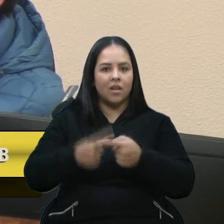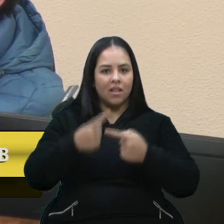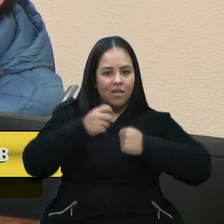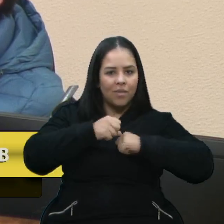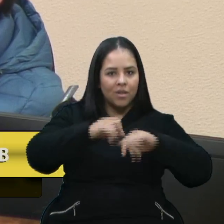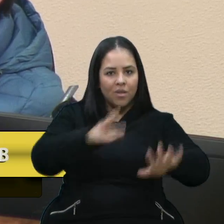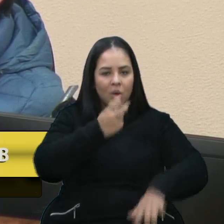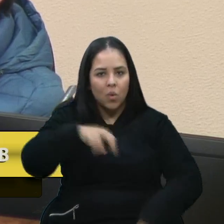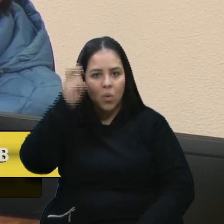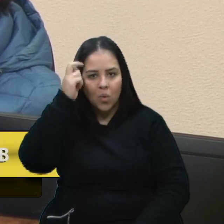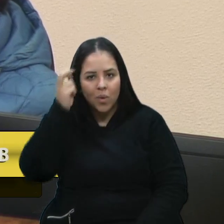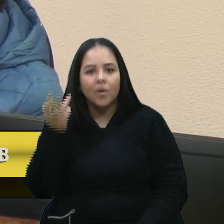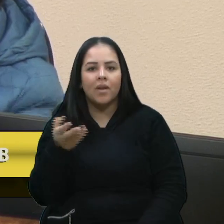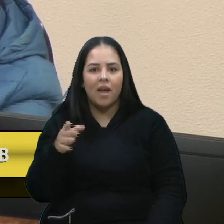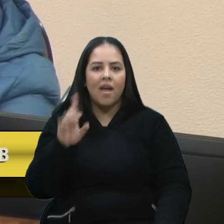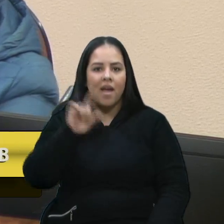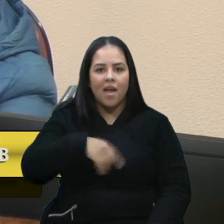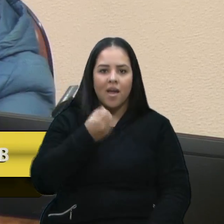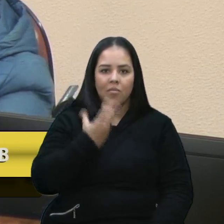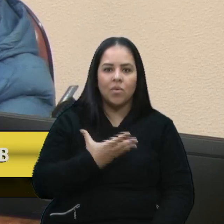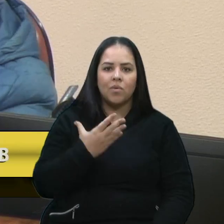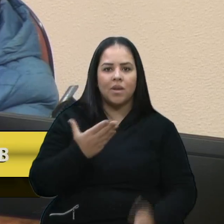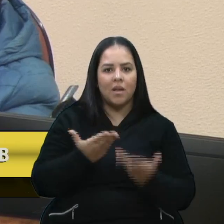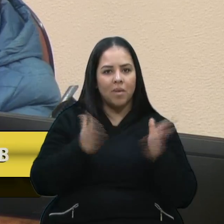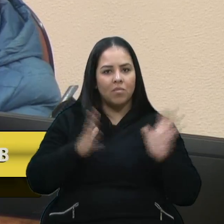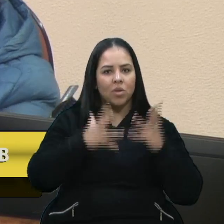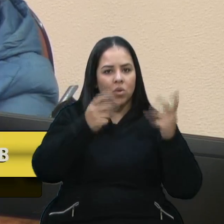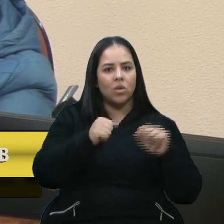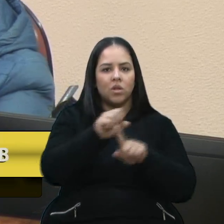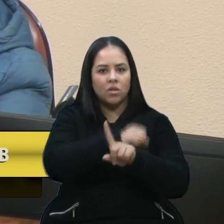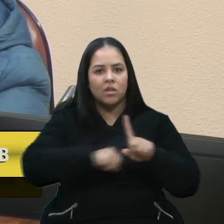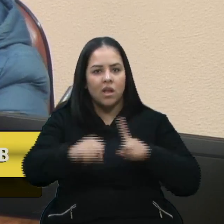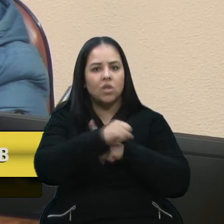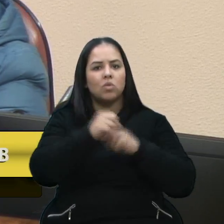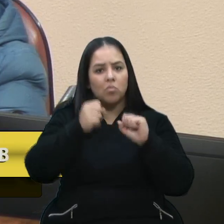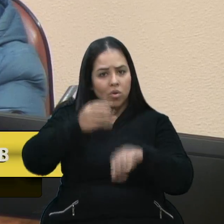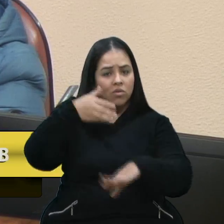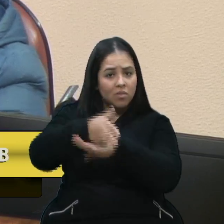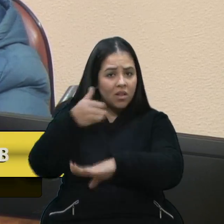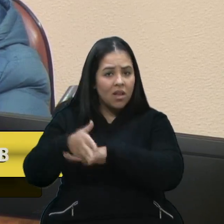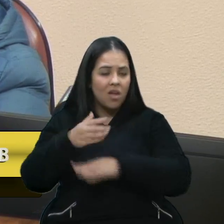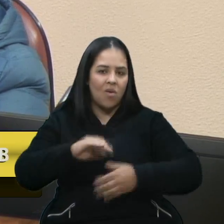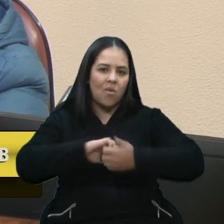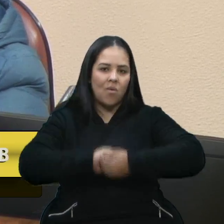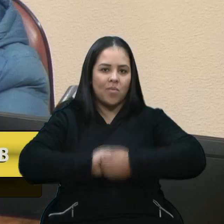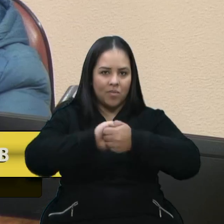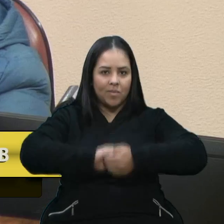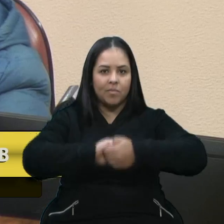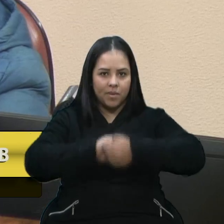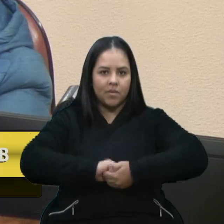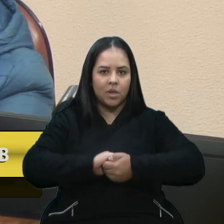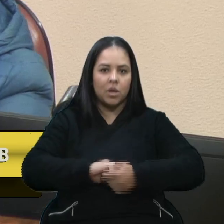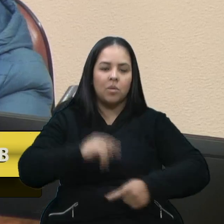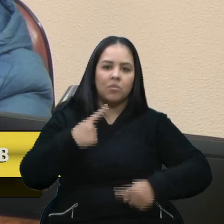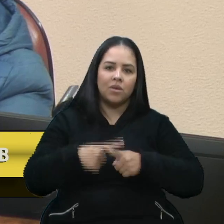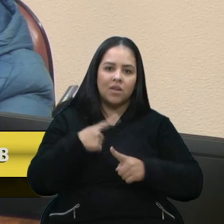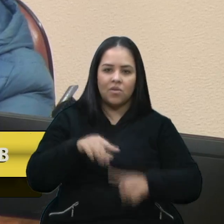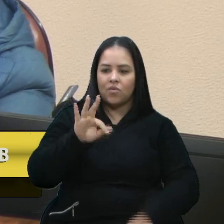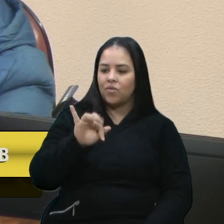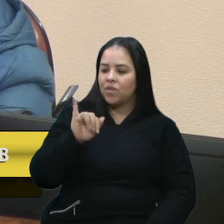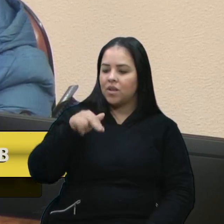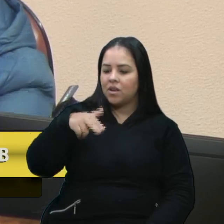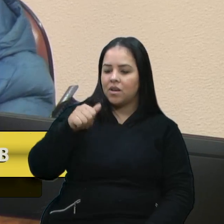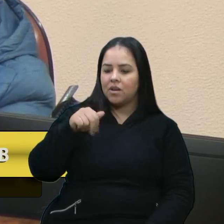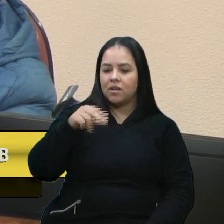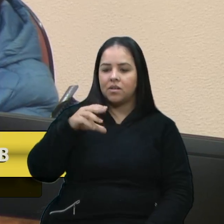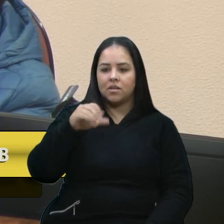né, deixando aberto a toda a sociedade poder participar. Então, ele cumprimenta e referendo isso, porque o Financiarte tem um papel fundamental